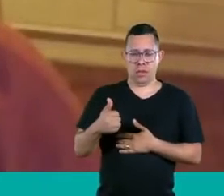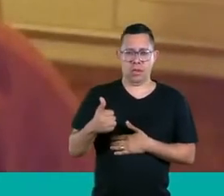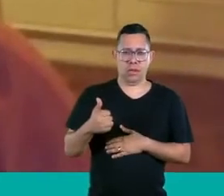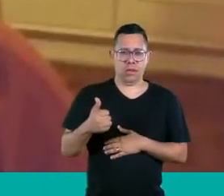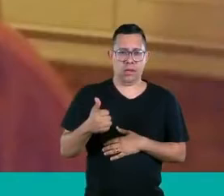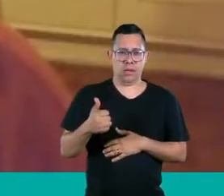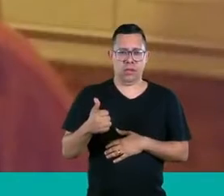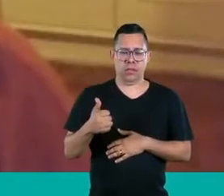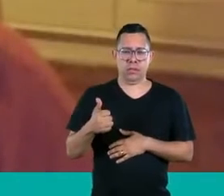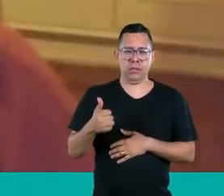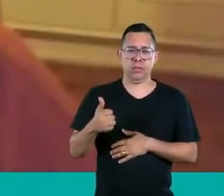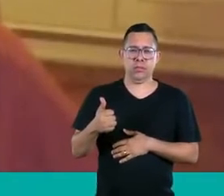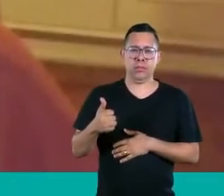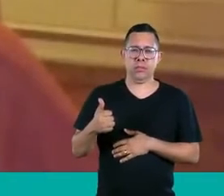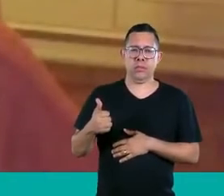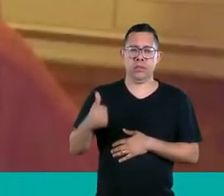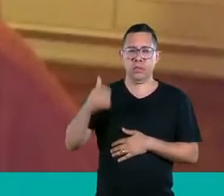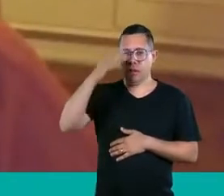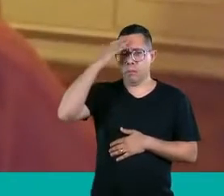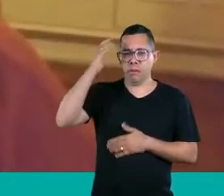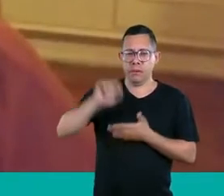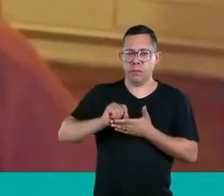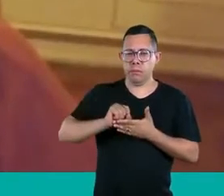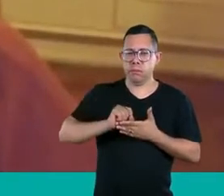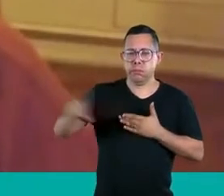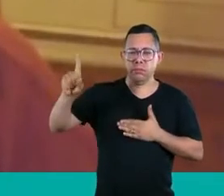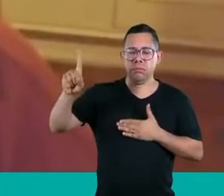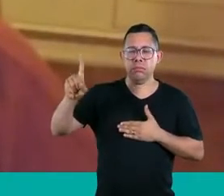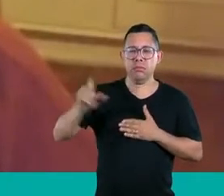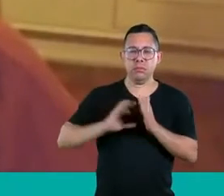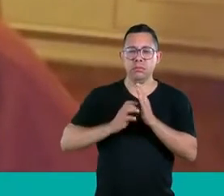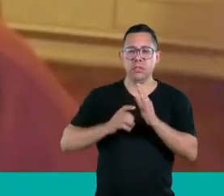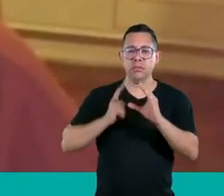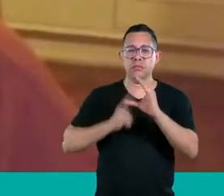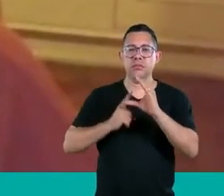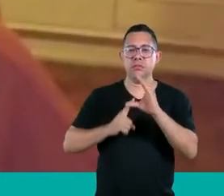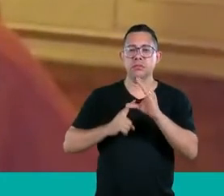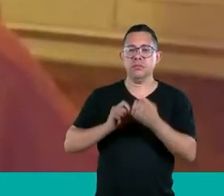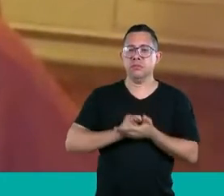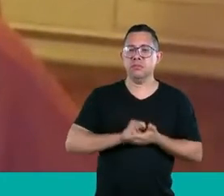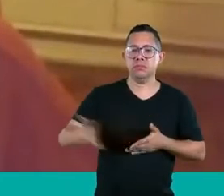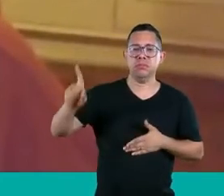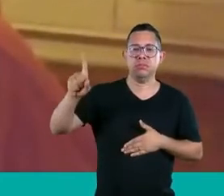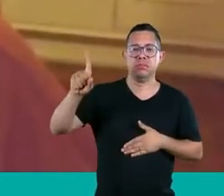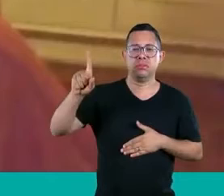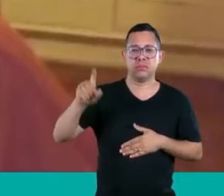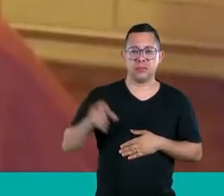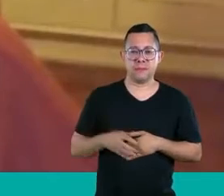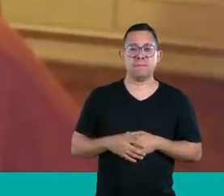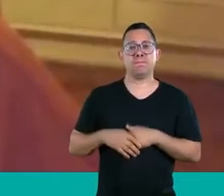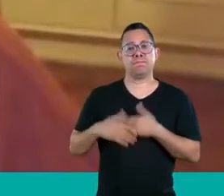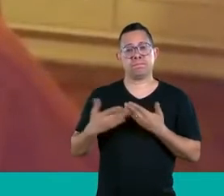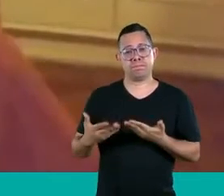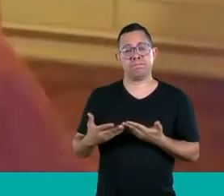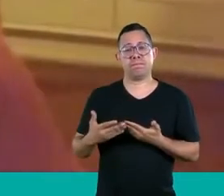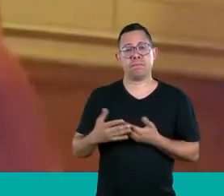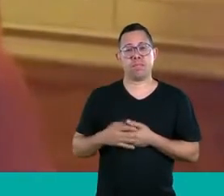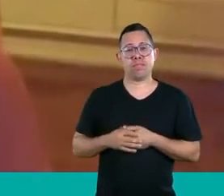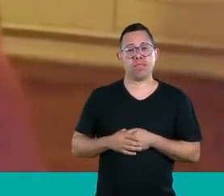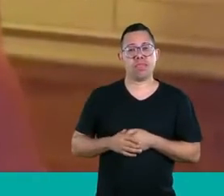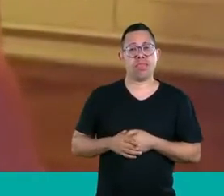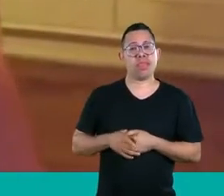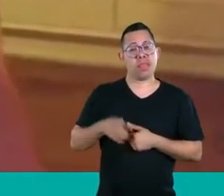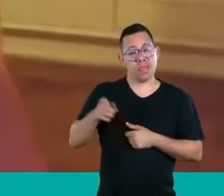é, então, expulso do Partido Comunista por discordar do stalinismo, e Mohan sempre